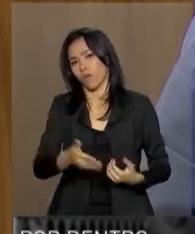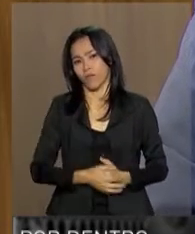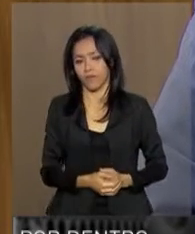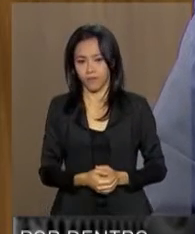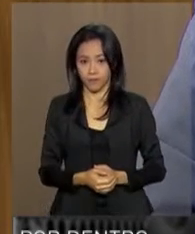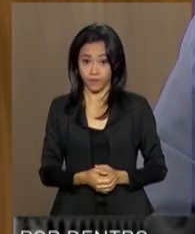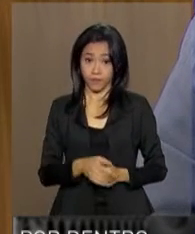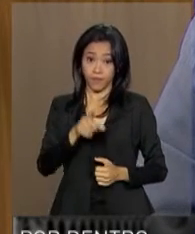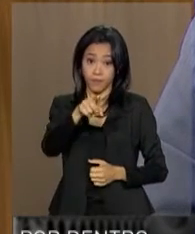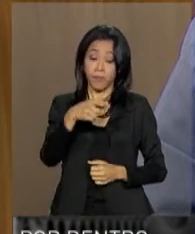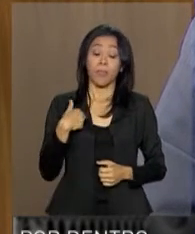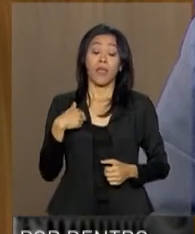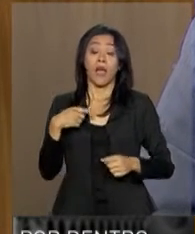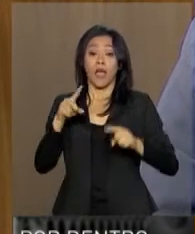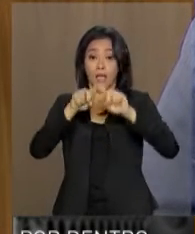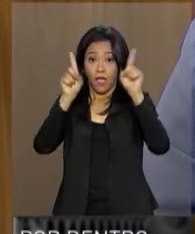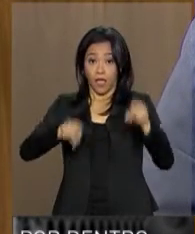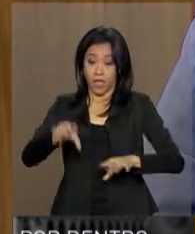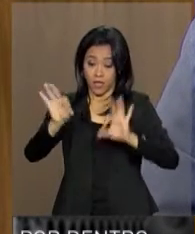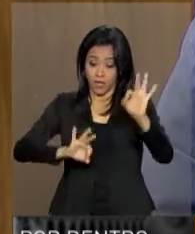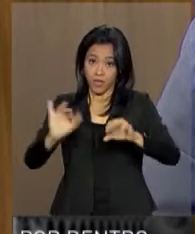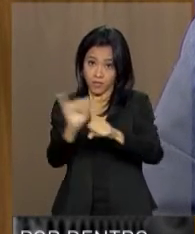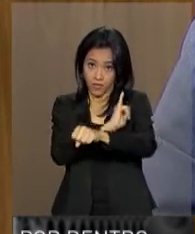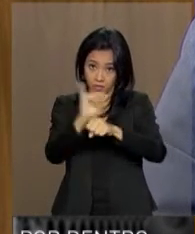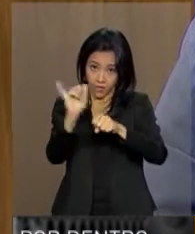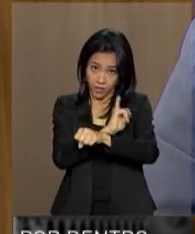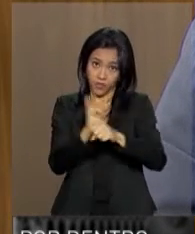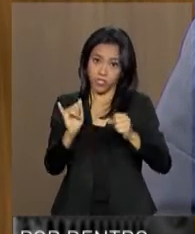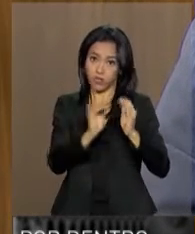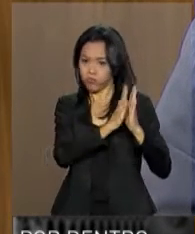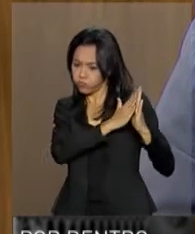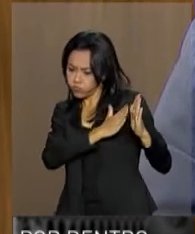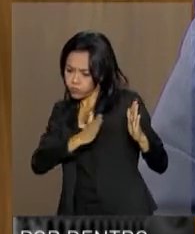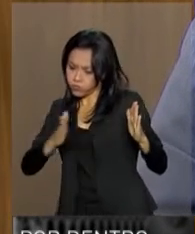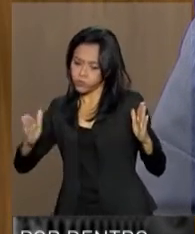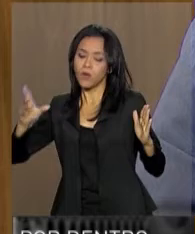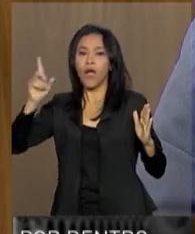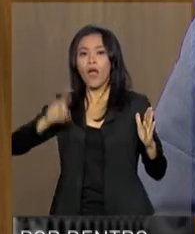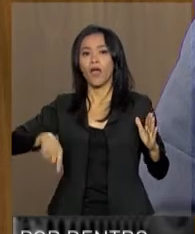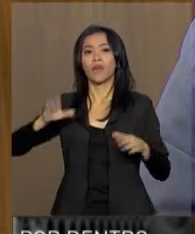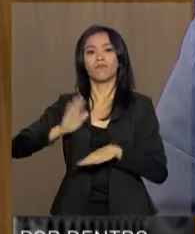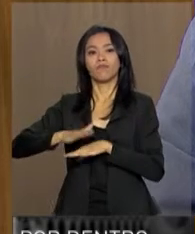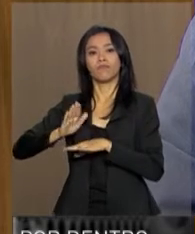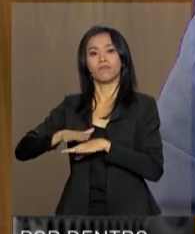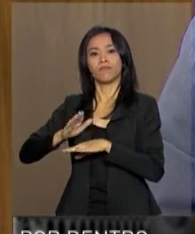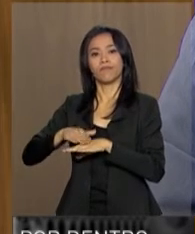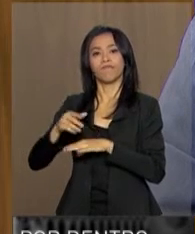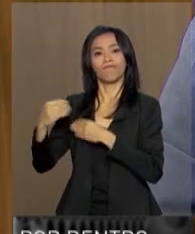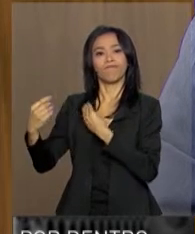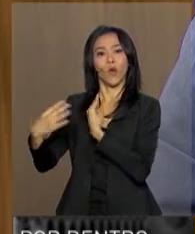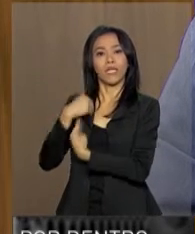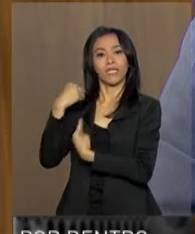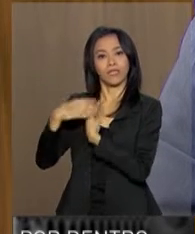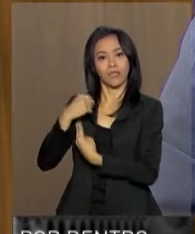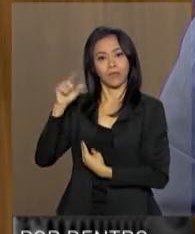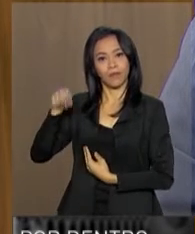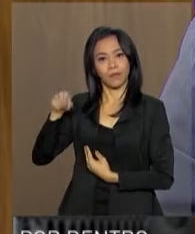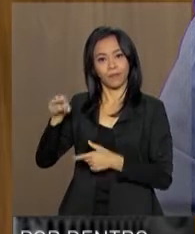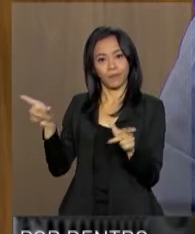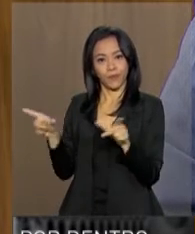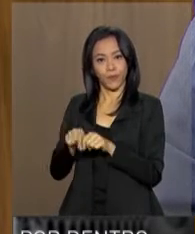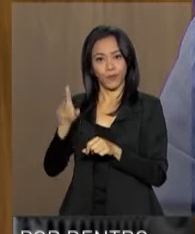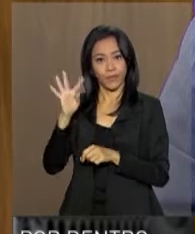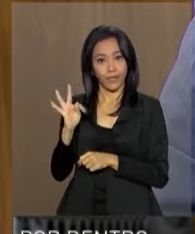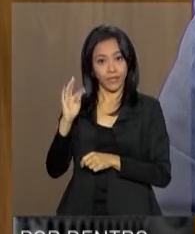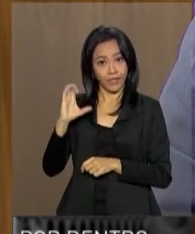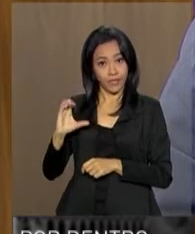de longo prazo ele foi nasceu como a demanda do tcu tribunal de contas da união o entendimento do tcu de que o